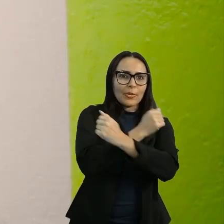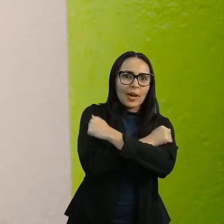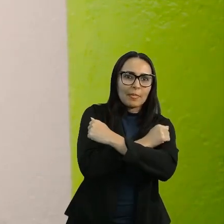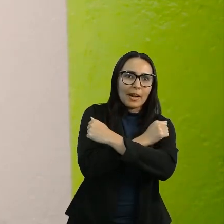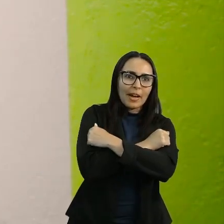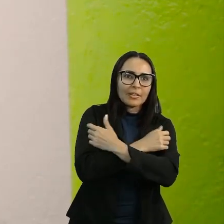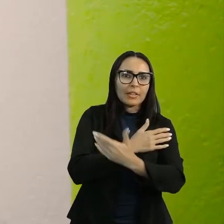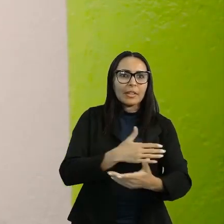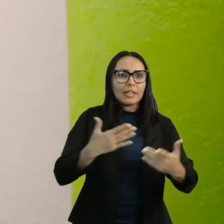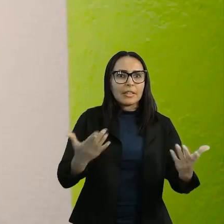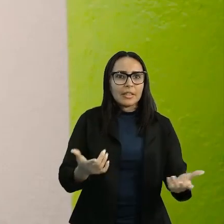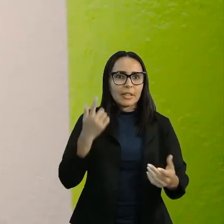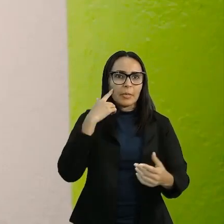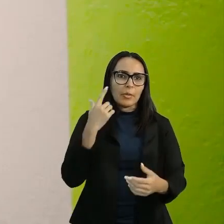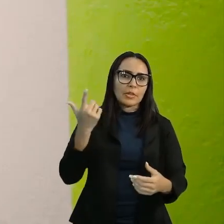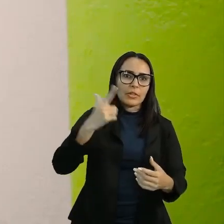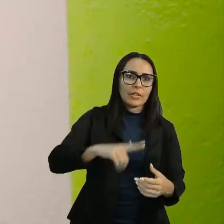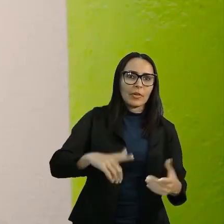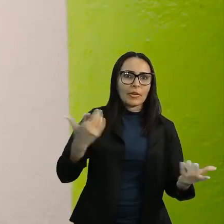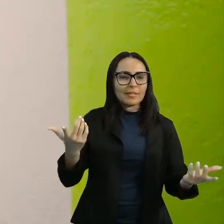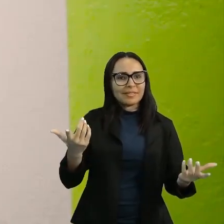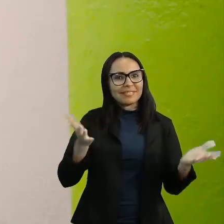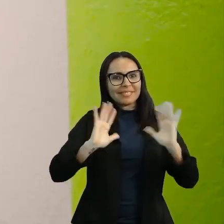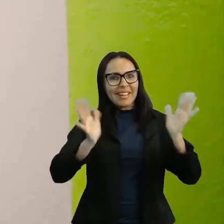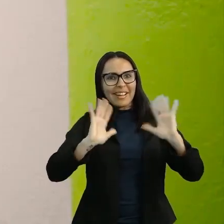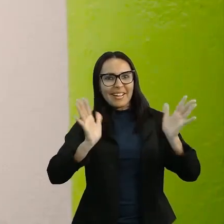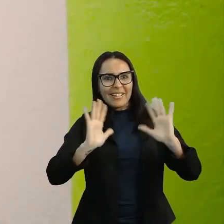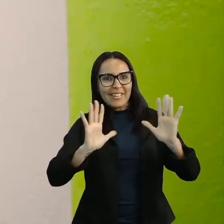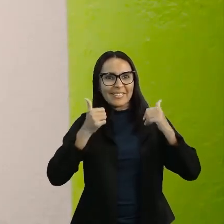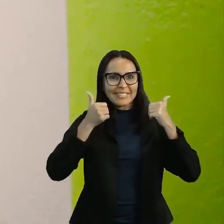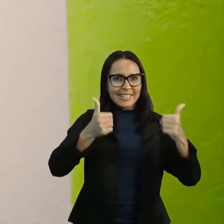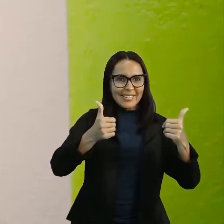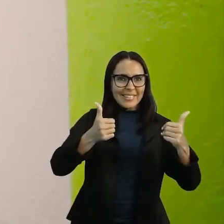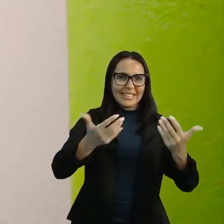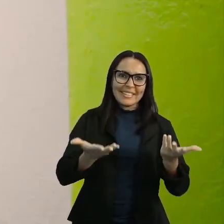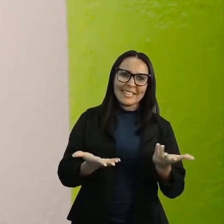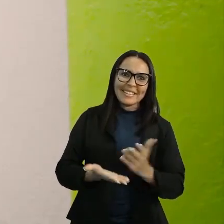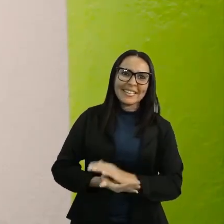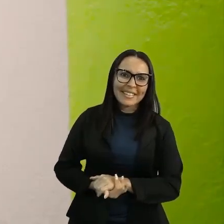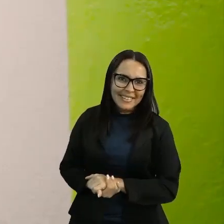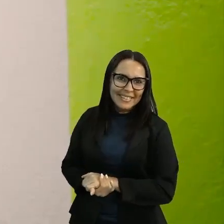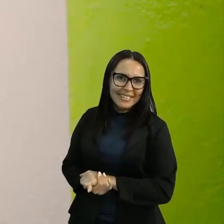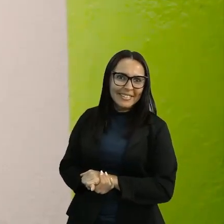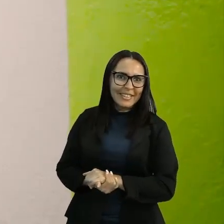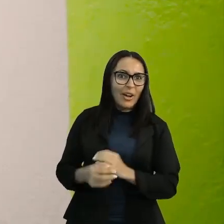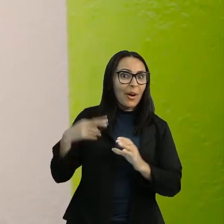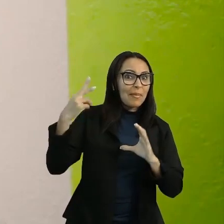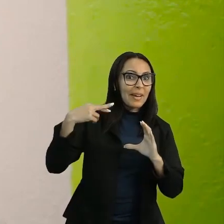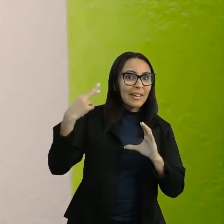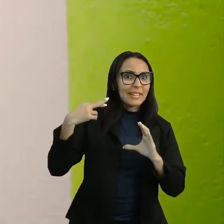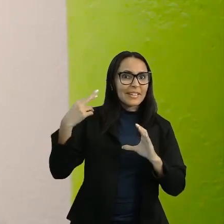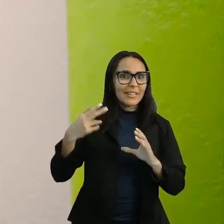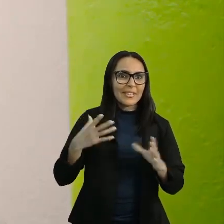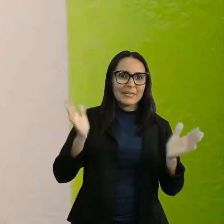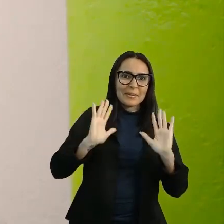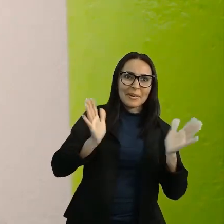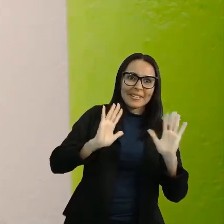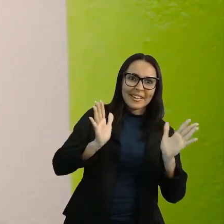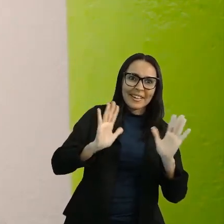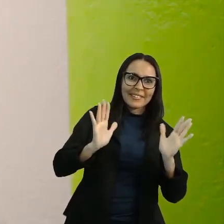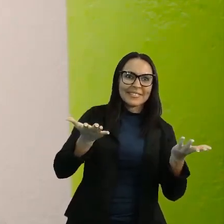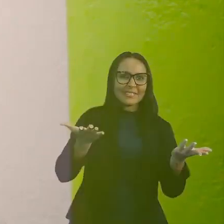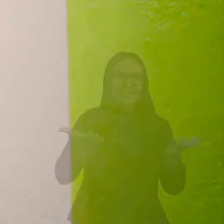dá um trabalho e é um custo, né? Tem um custo de deslocamento, tudo fica muito mais caro trazer até aqui, porque para trazer um móvel ou para trazer material de